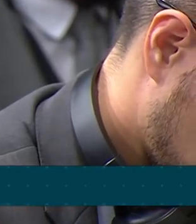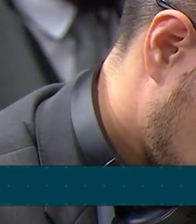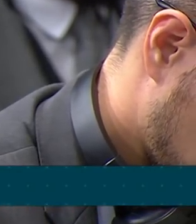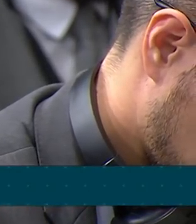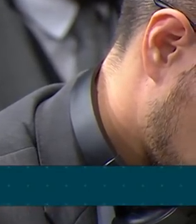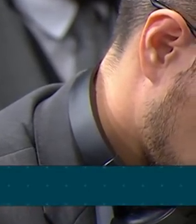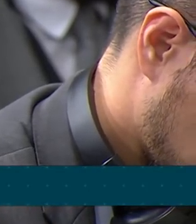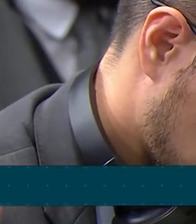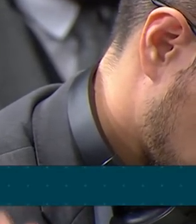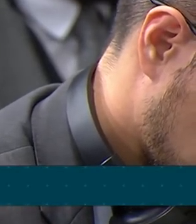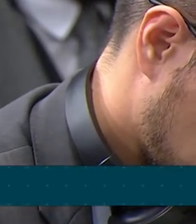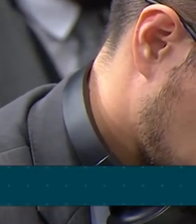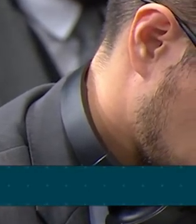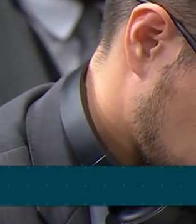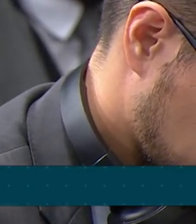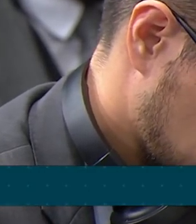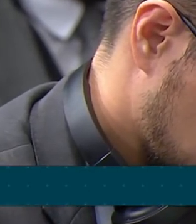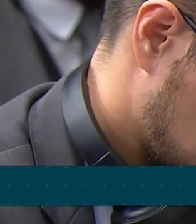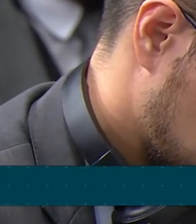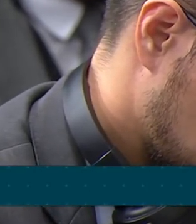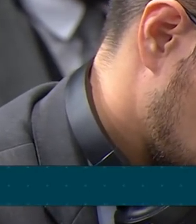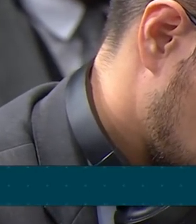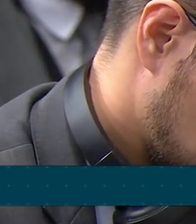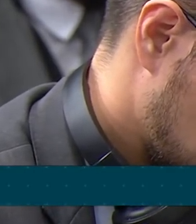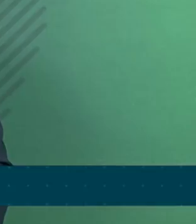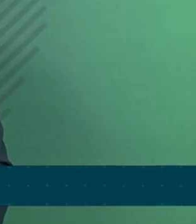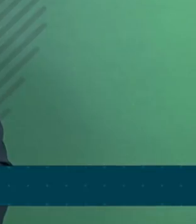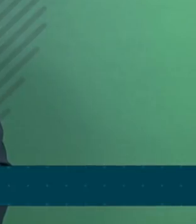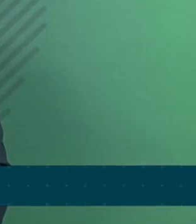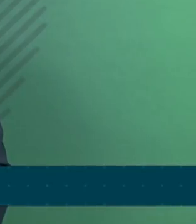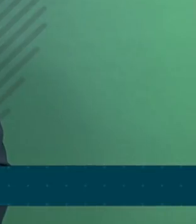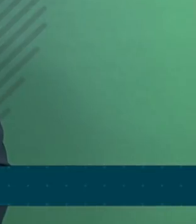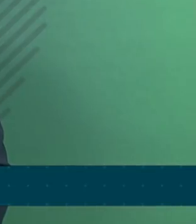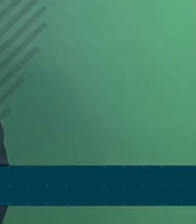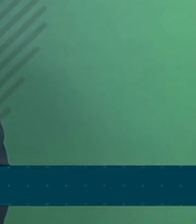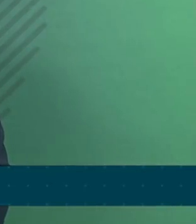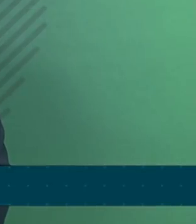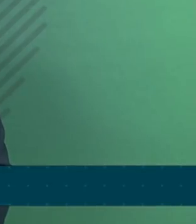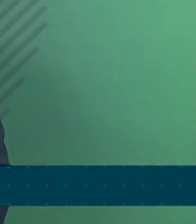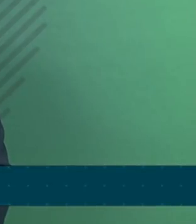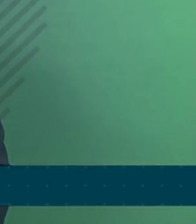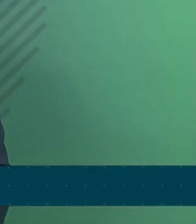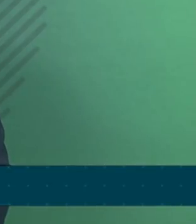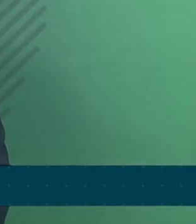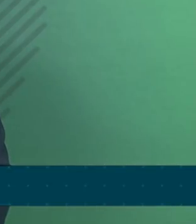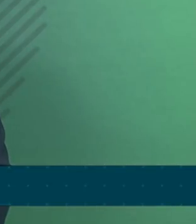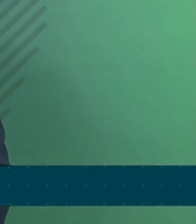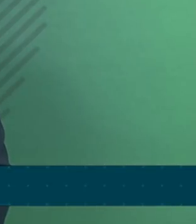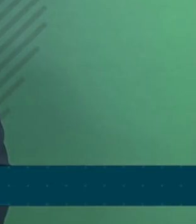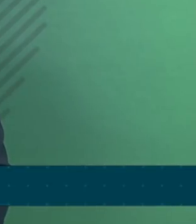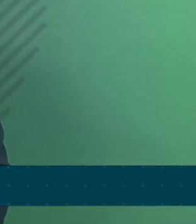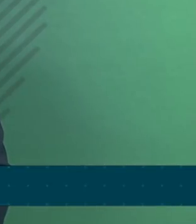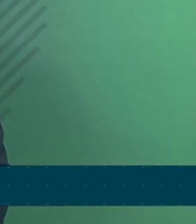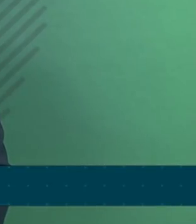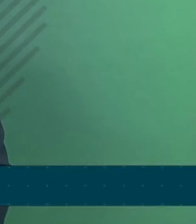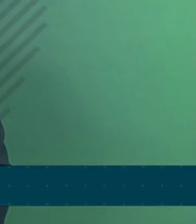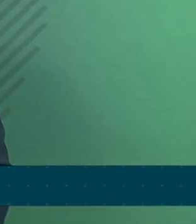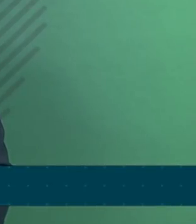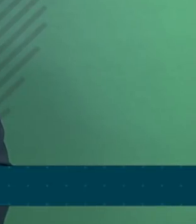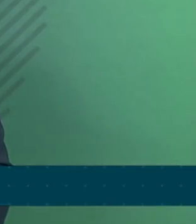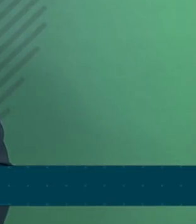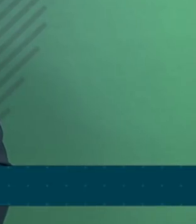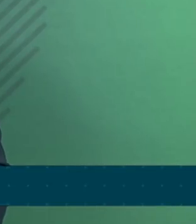pra mim não está muito claro que ele entender melhor isso é você mesma anke antecipou a minha resposta